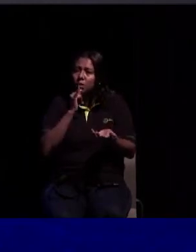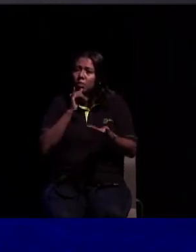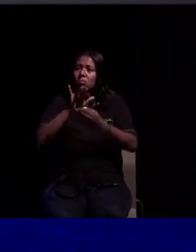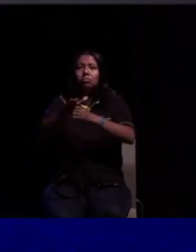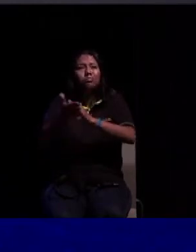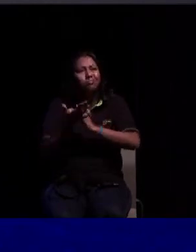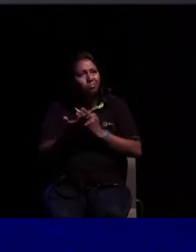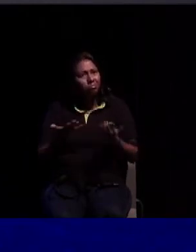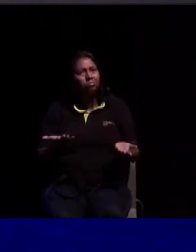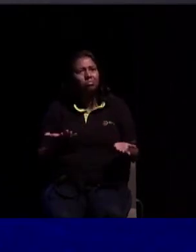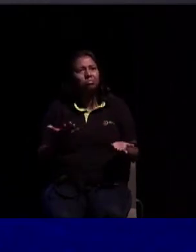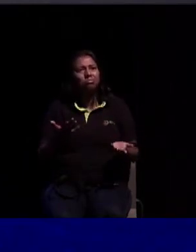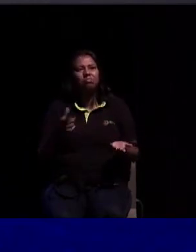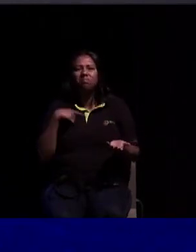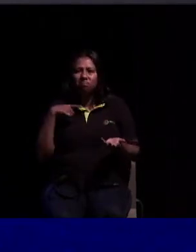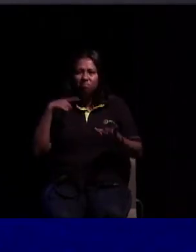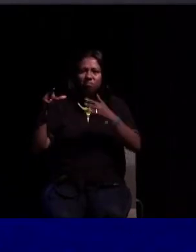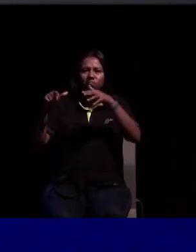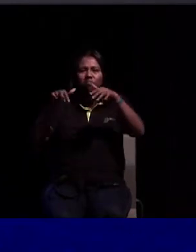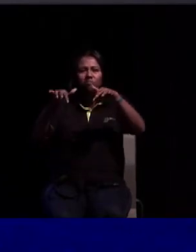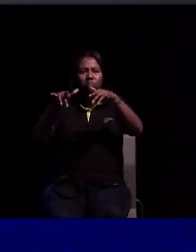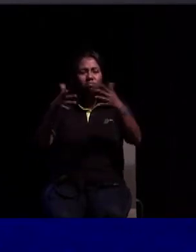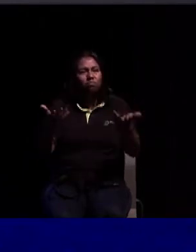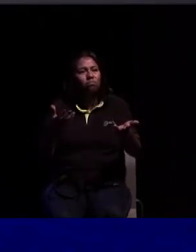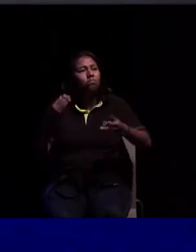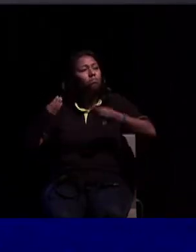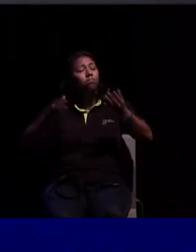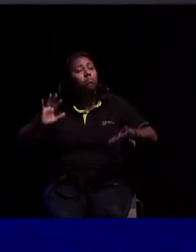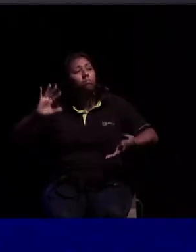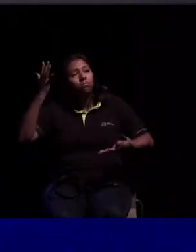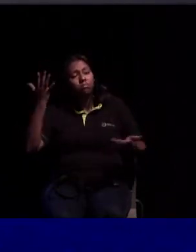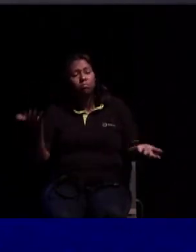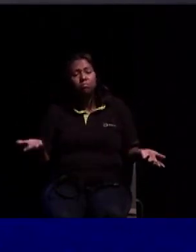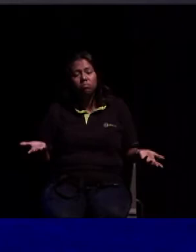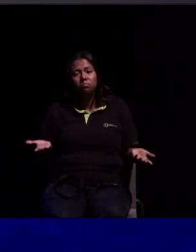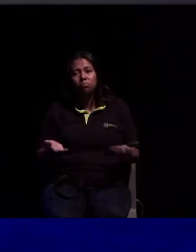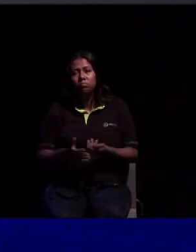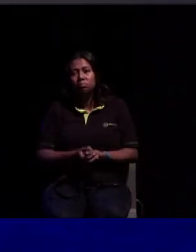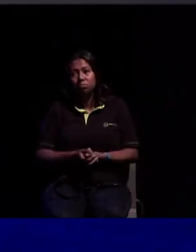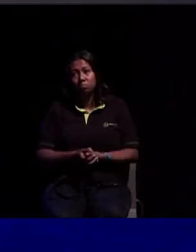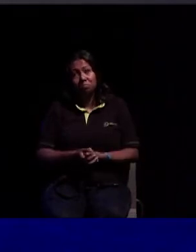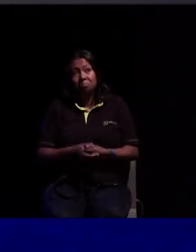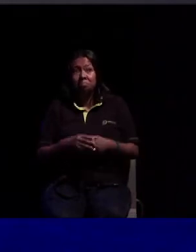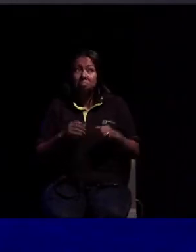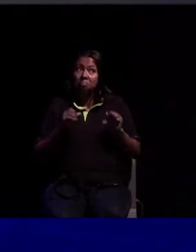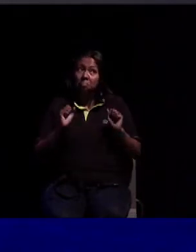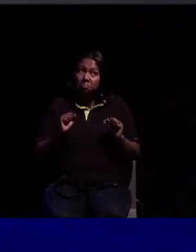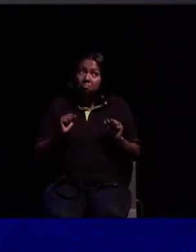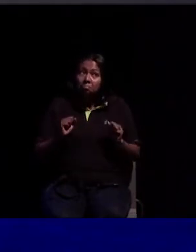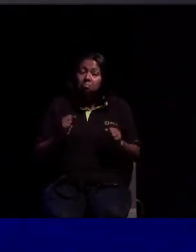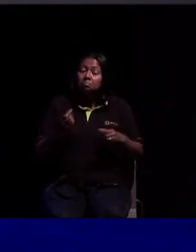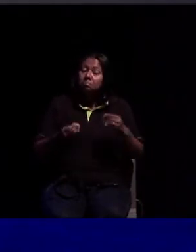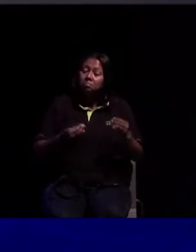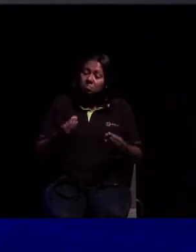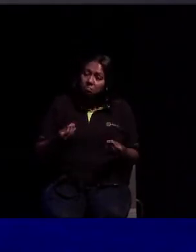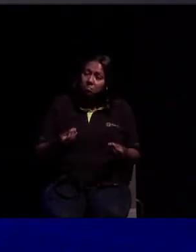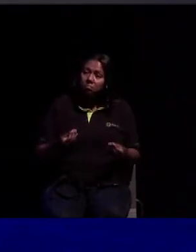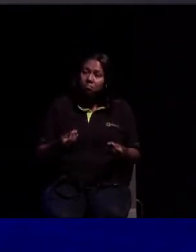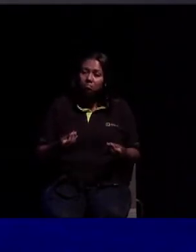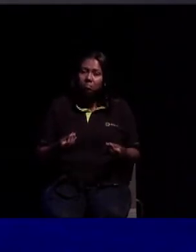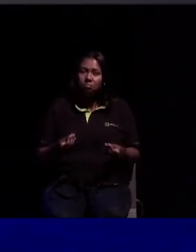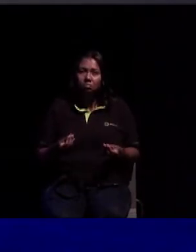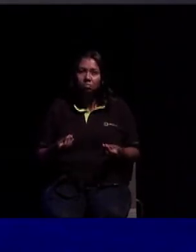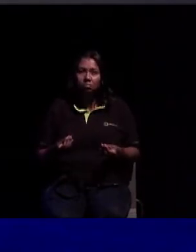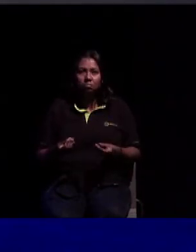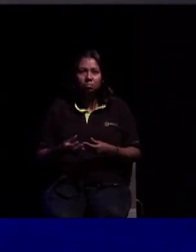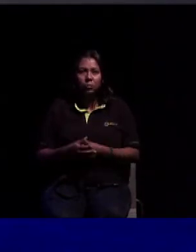manipulada, né? Como isso aconteceu? Uma das formas mais insidiosas na qual você manipula